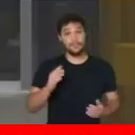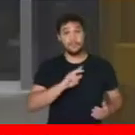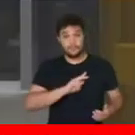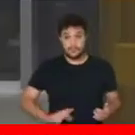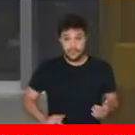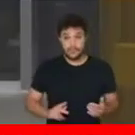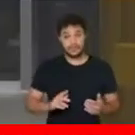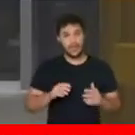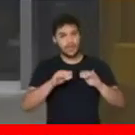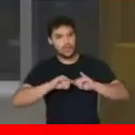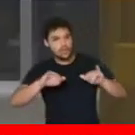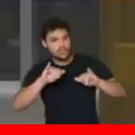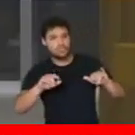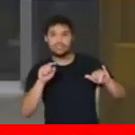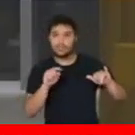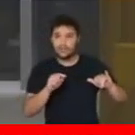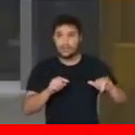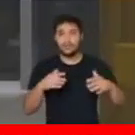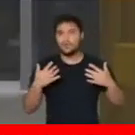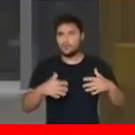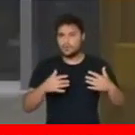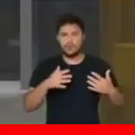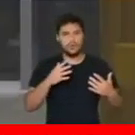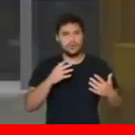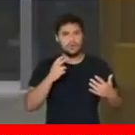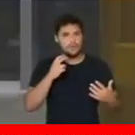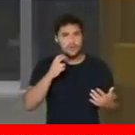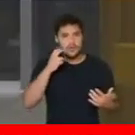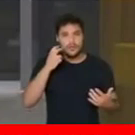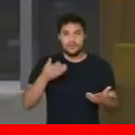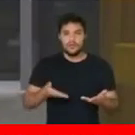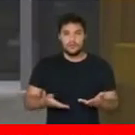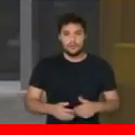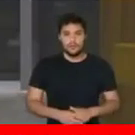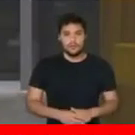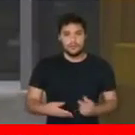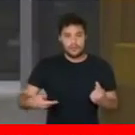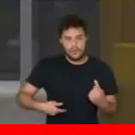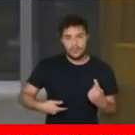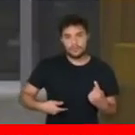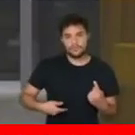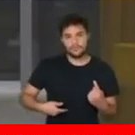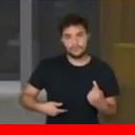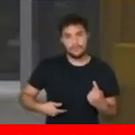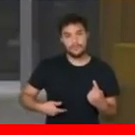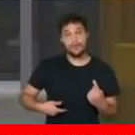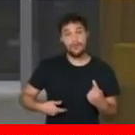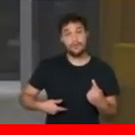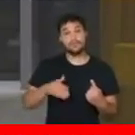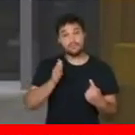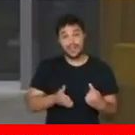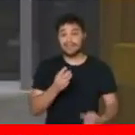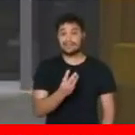As notícias são deploráveis no Brasil, né? Fome atinge 33 milhões